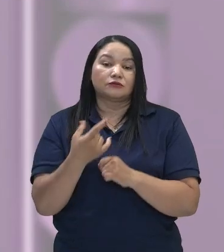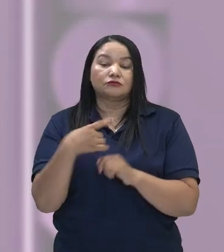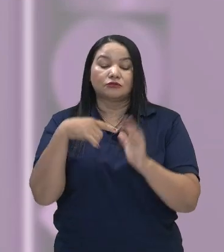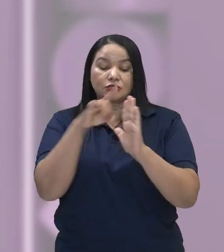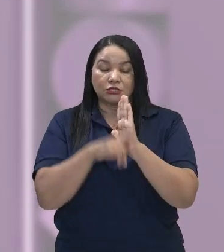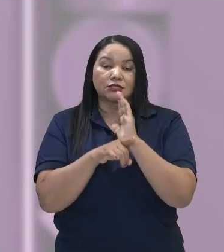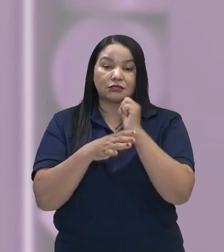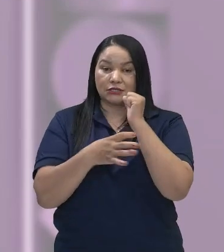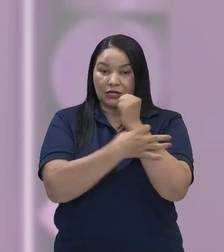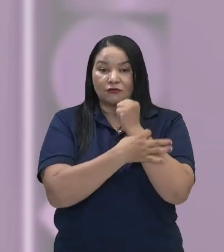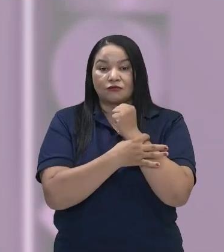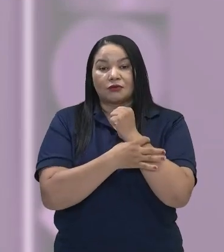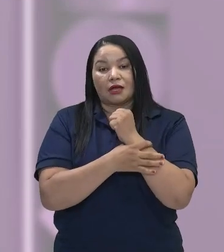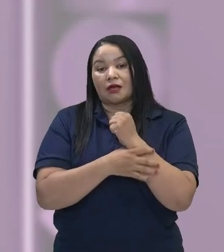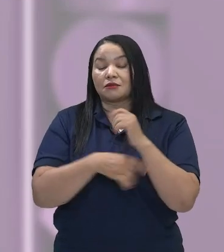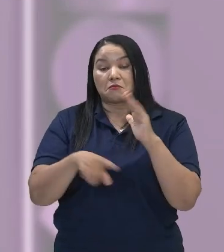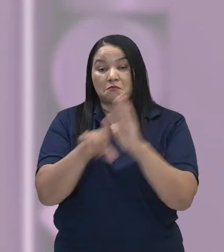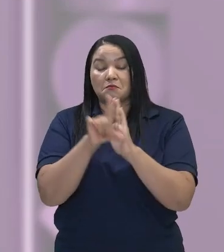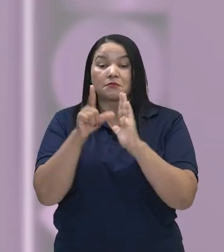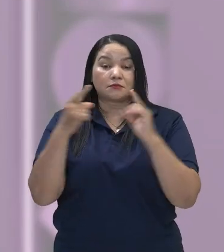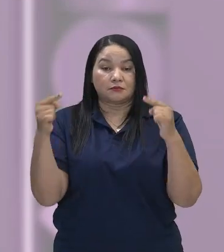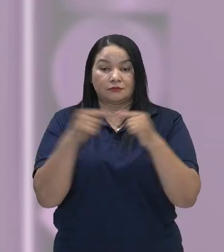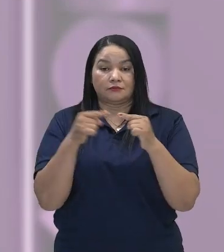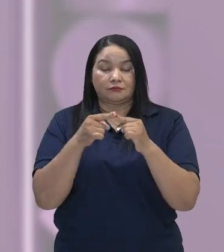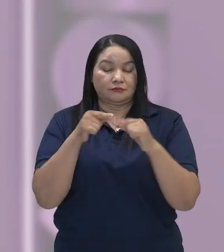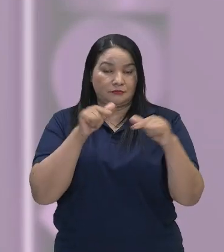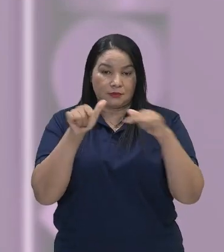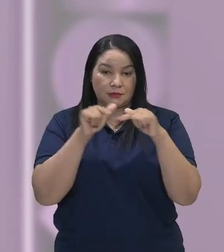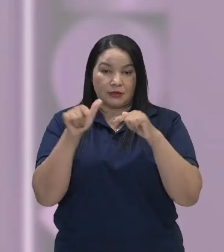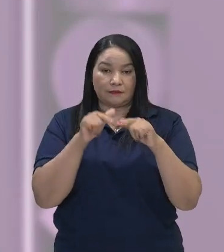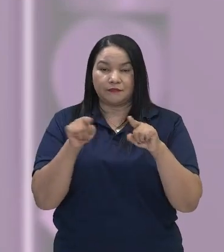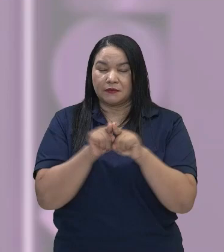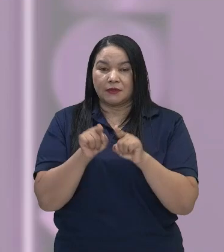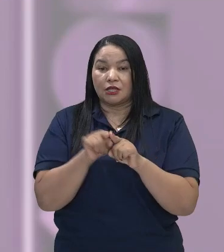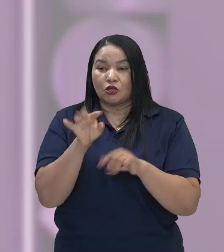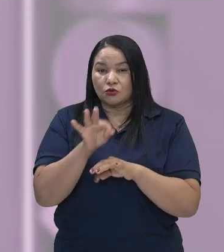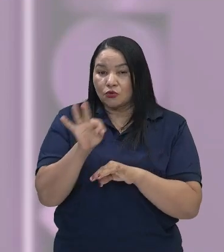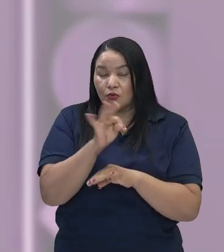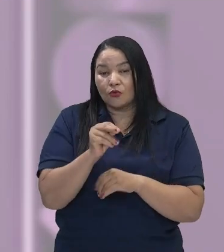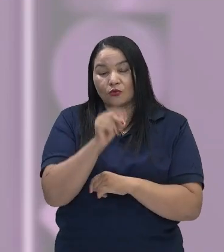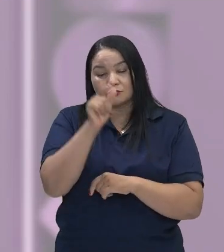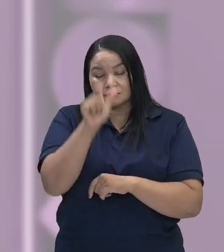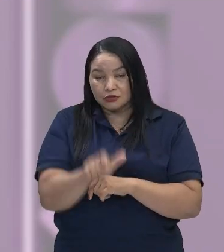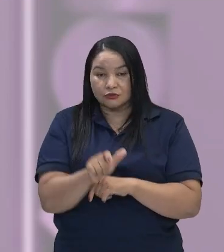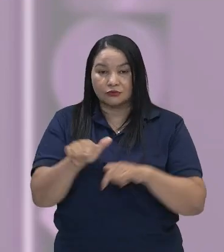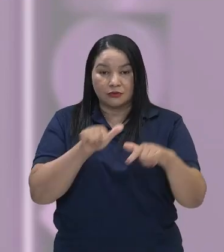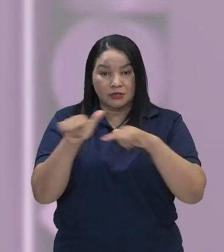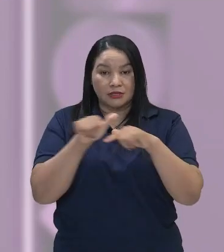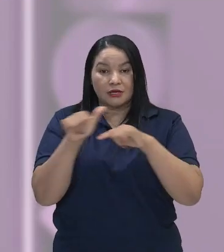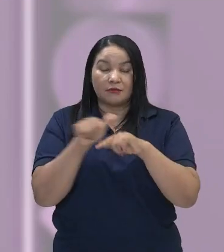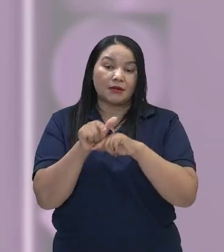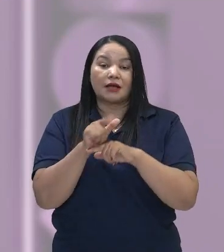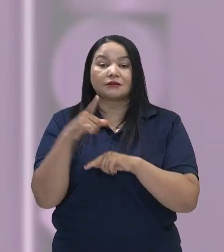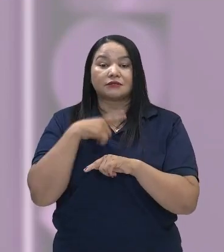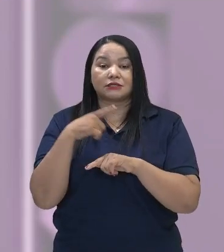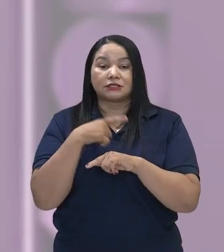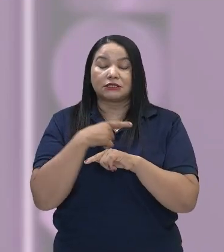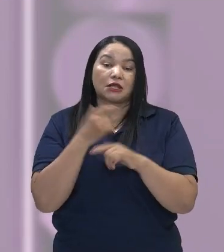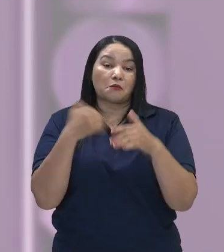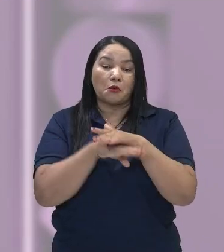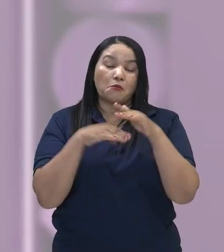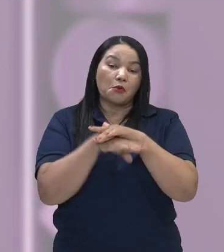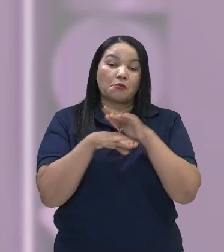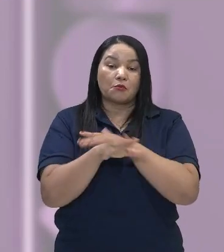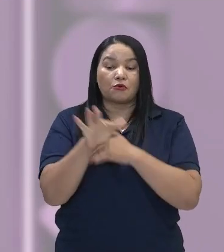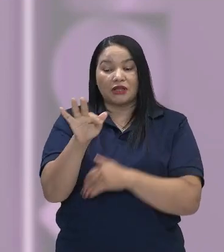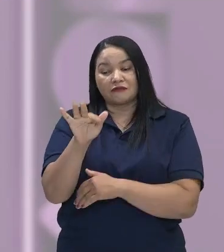de acordo com as leis trabalhistas. Né? Todo trabalhador ele faz uma reserva, que é o que nós chamamos de reserva do FGTS, só